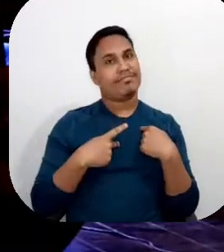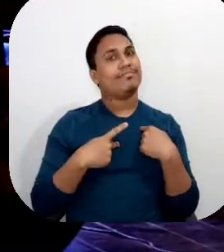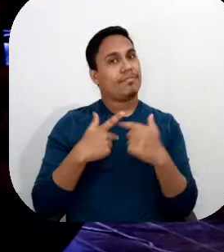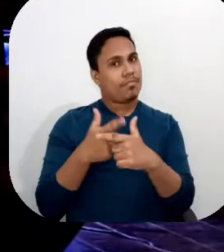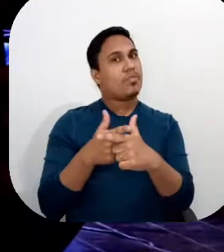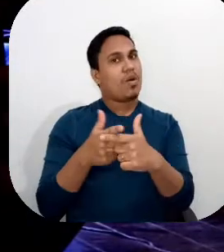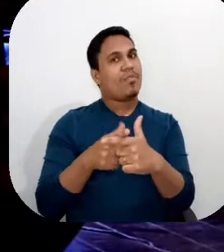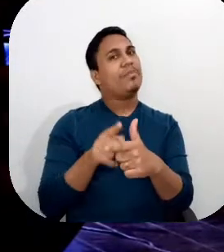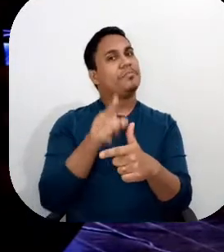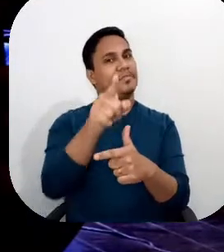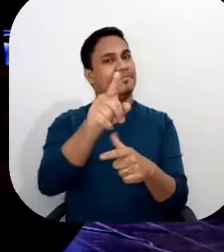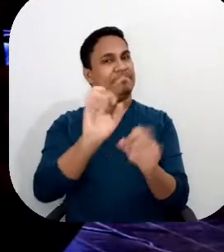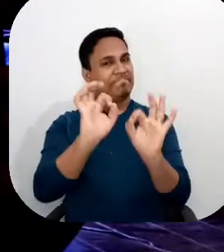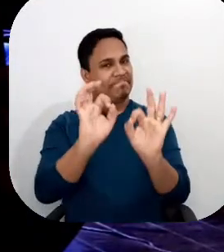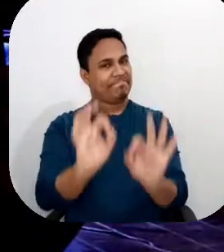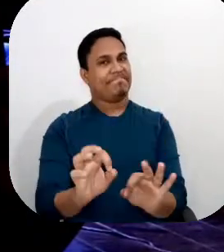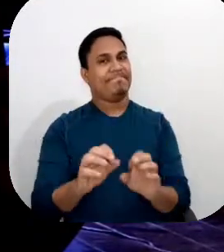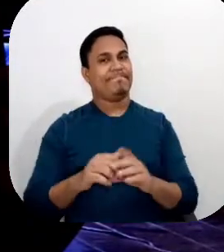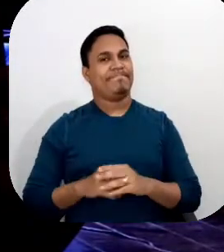certeza é você.